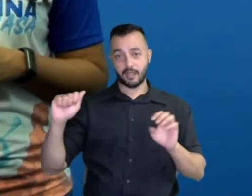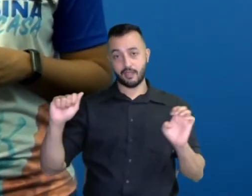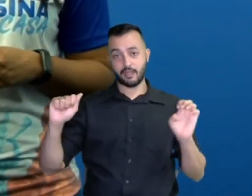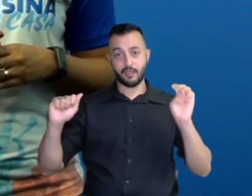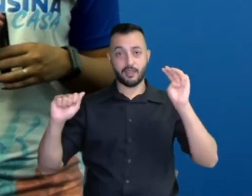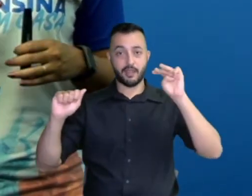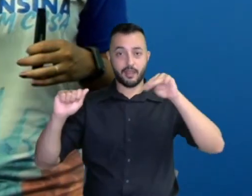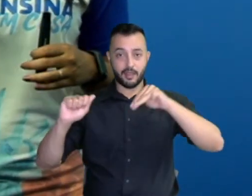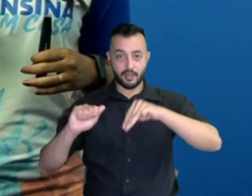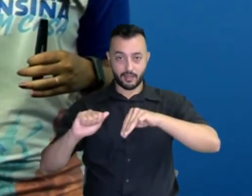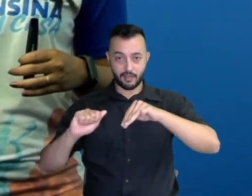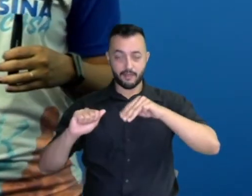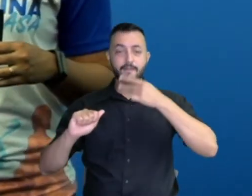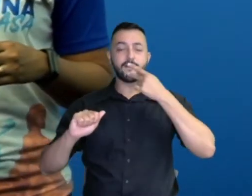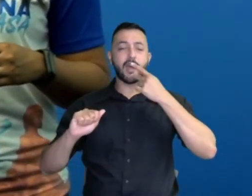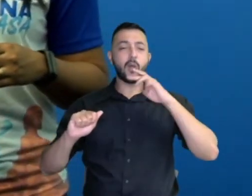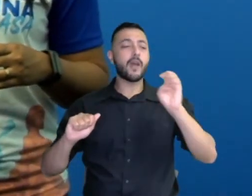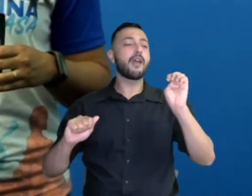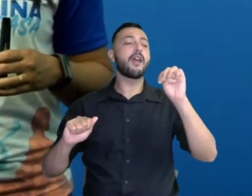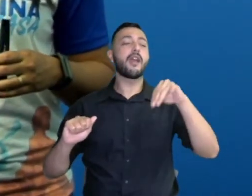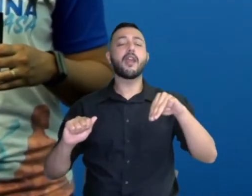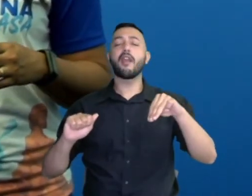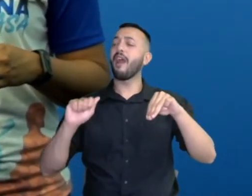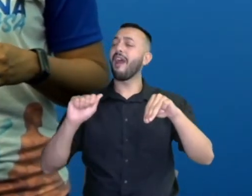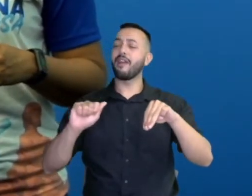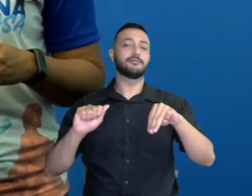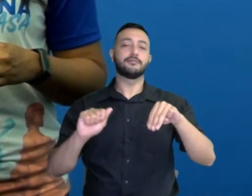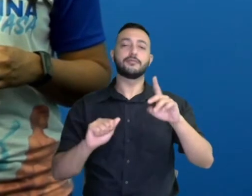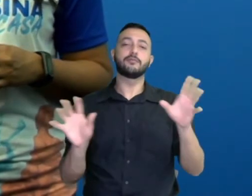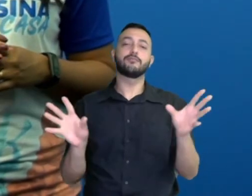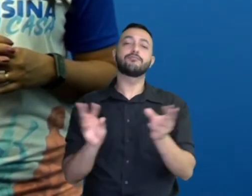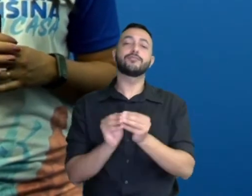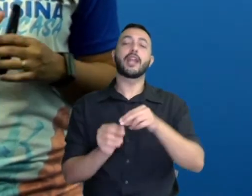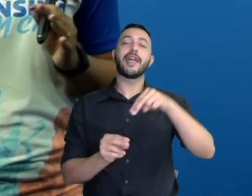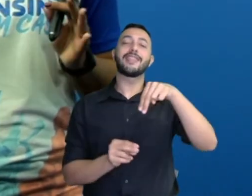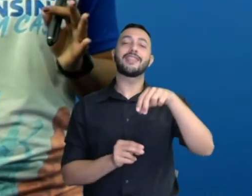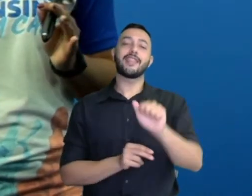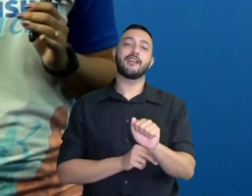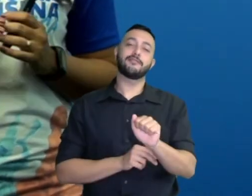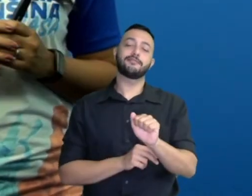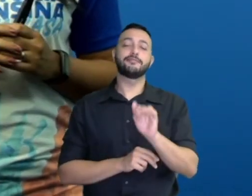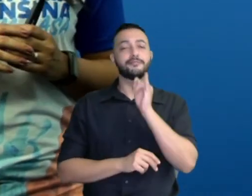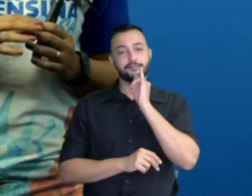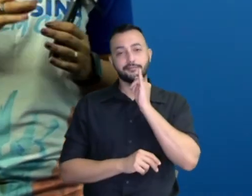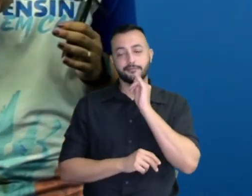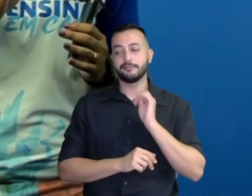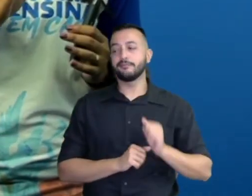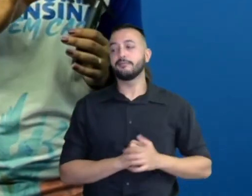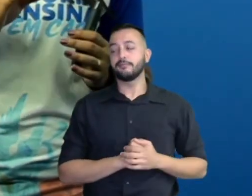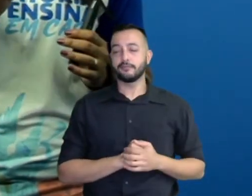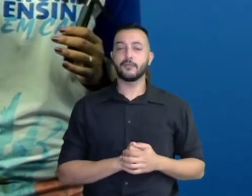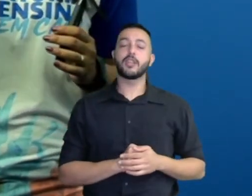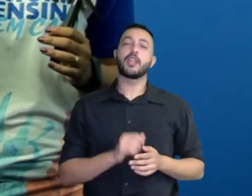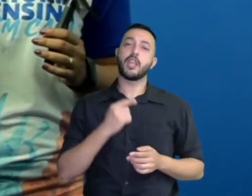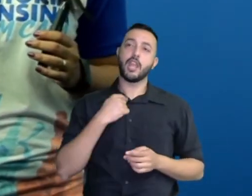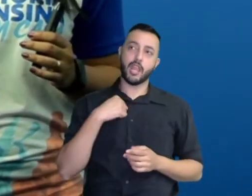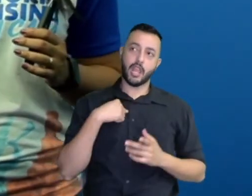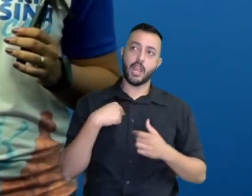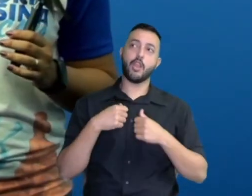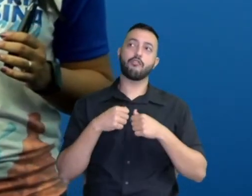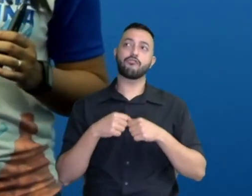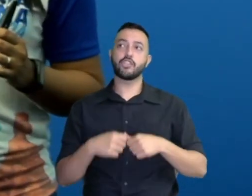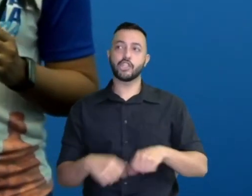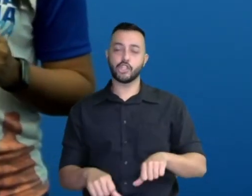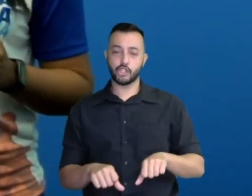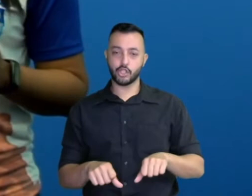eu não digo em a, eu digo na. Eu não digo assim, vamos para um exemplo. Eu